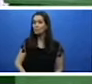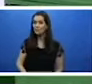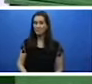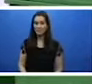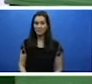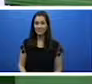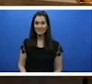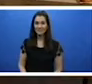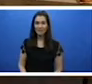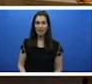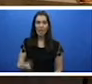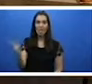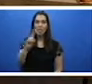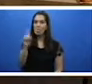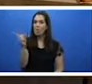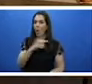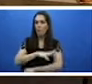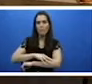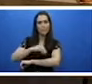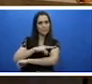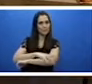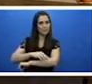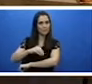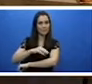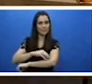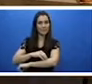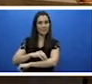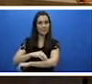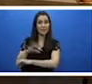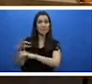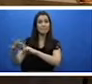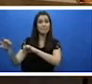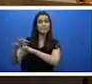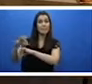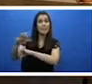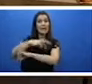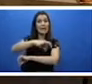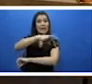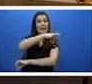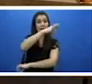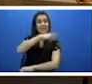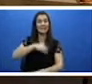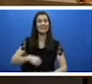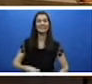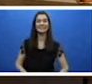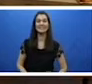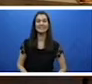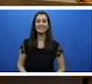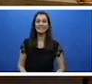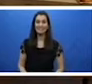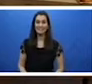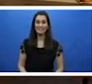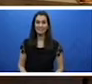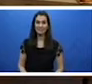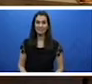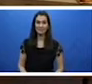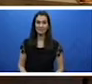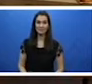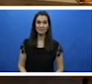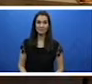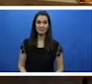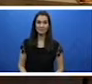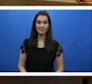Não tem pelos. Tem penas. É, tem penas. Eu estou